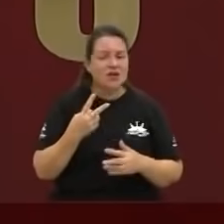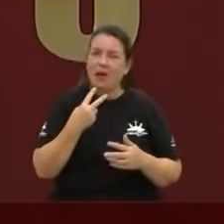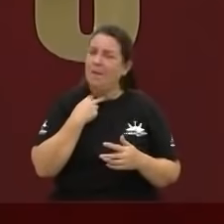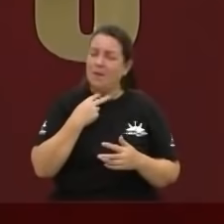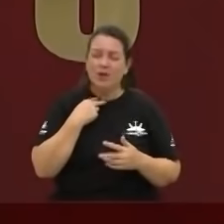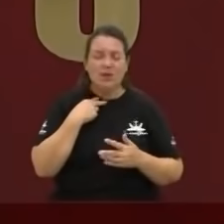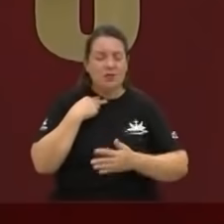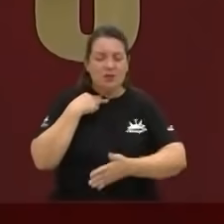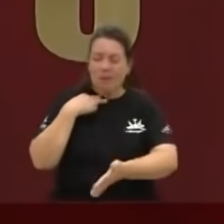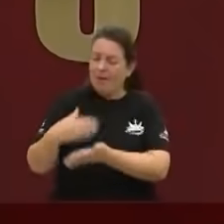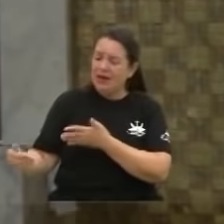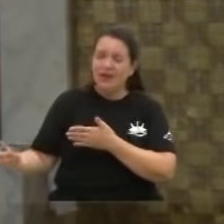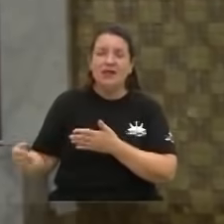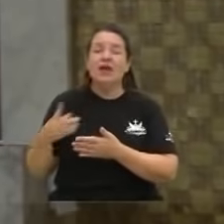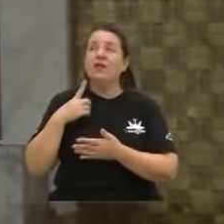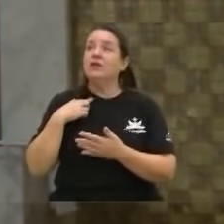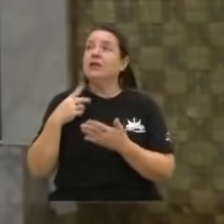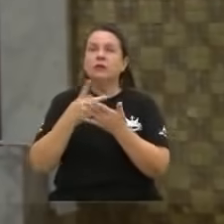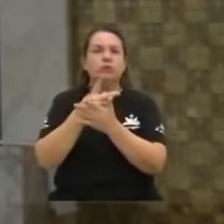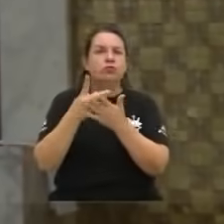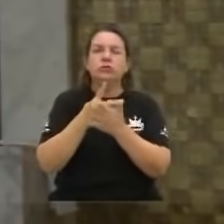nos desanimar.